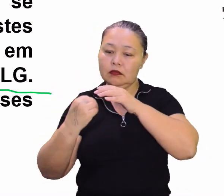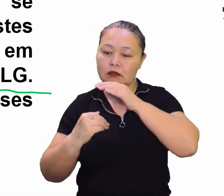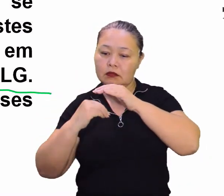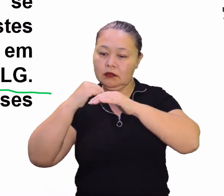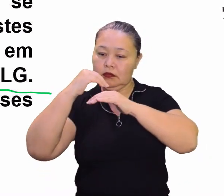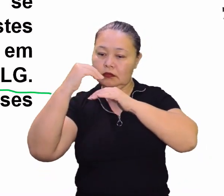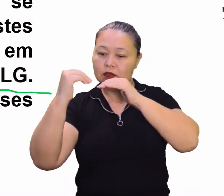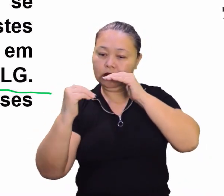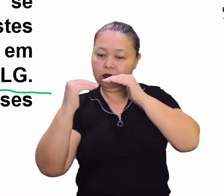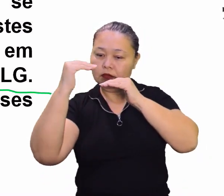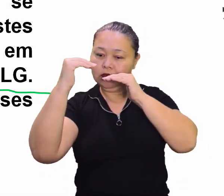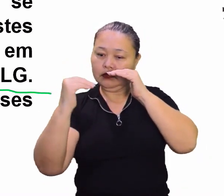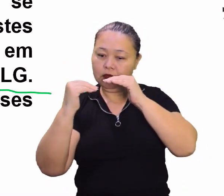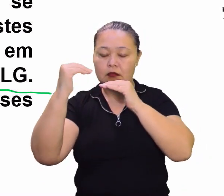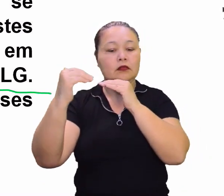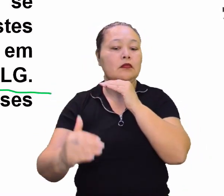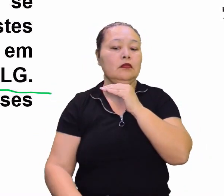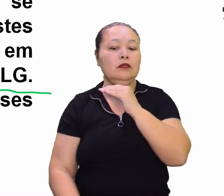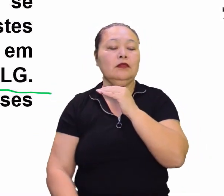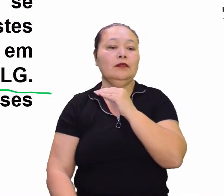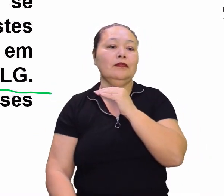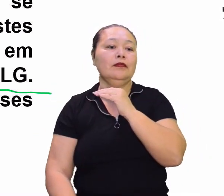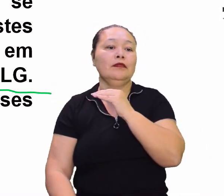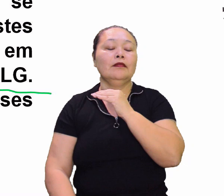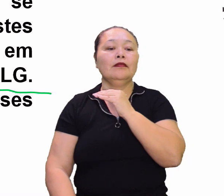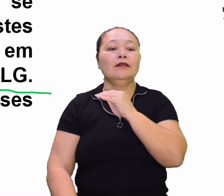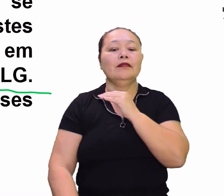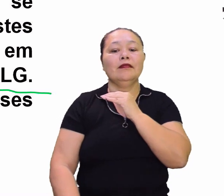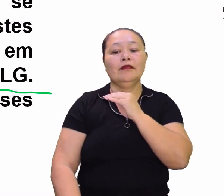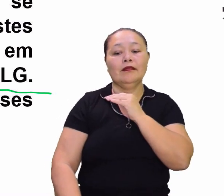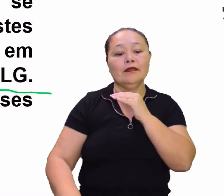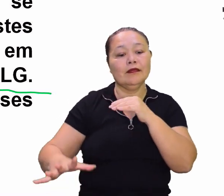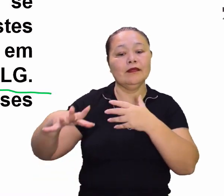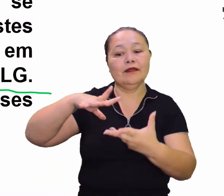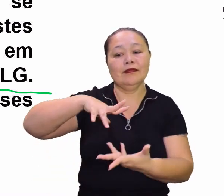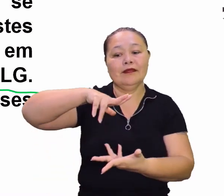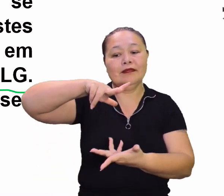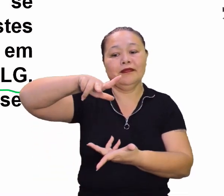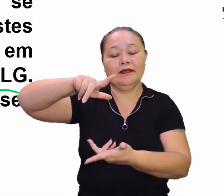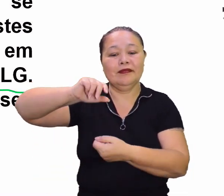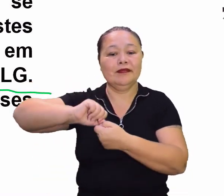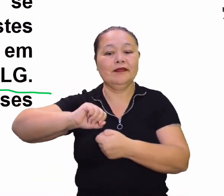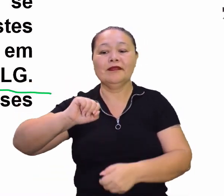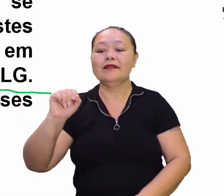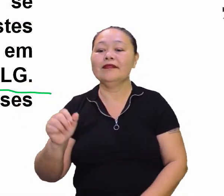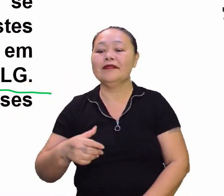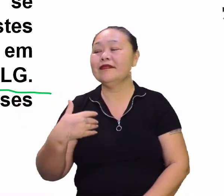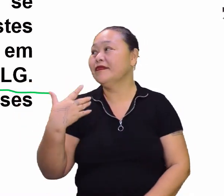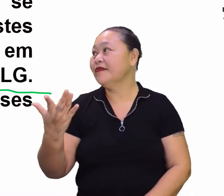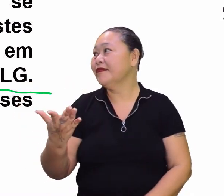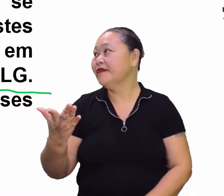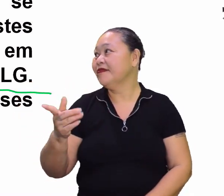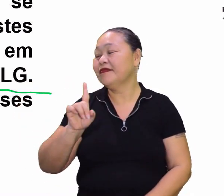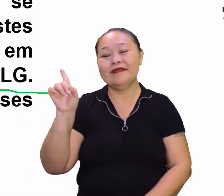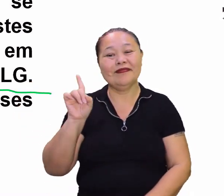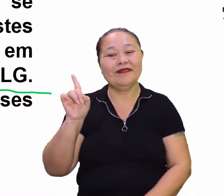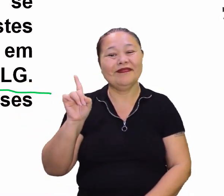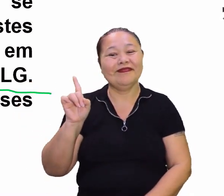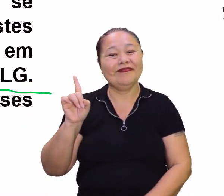poderosos países emergentes do planeta Terra. Rogério, e essa